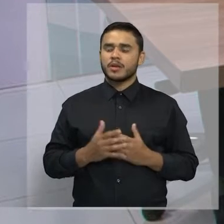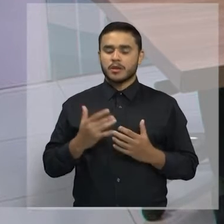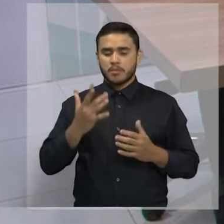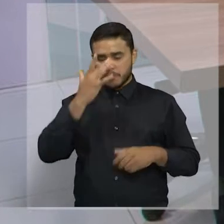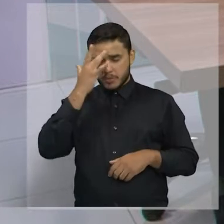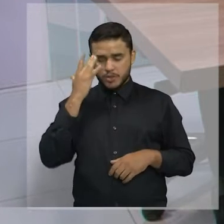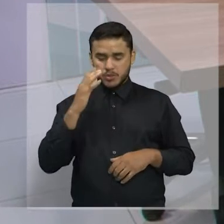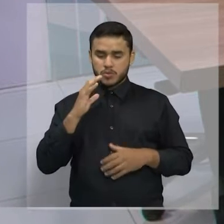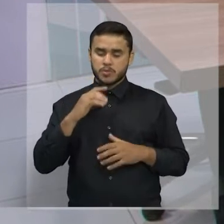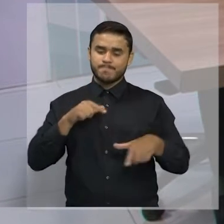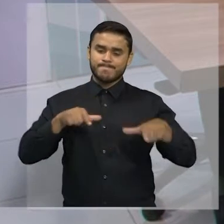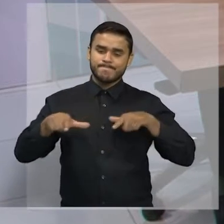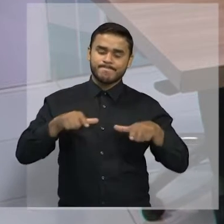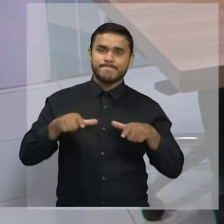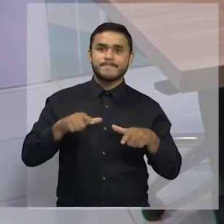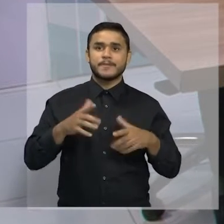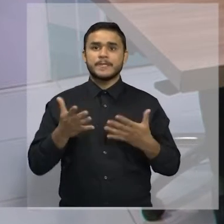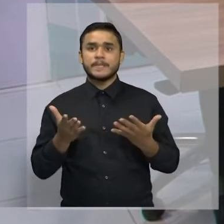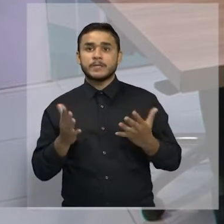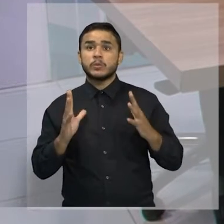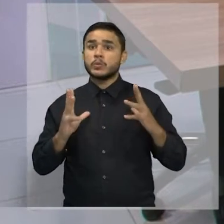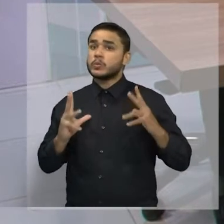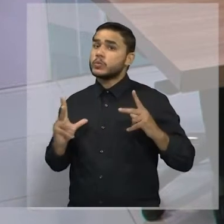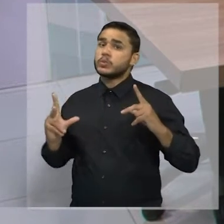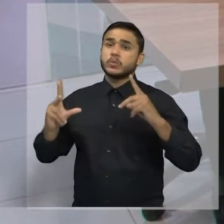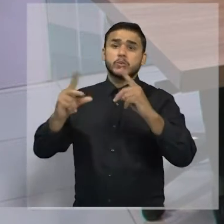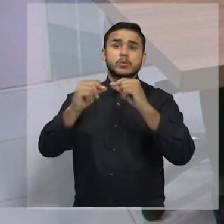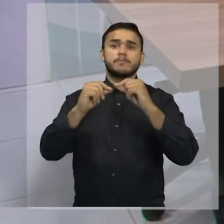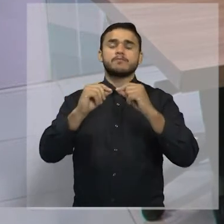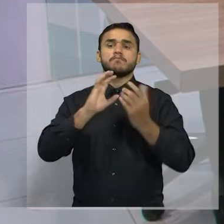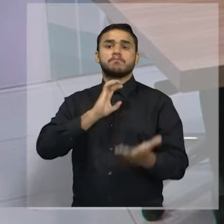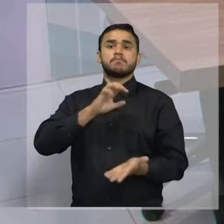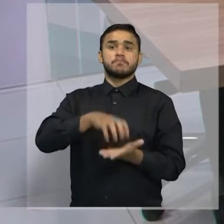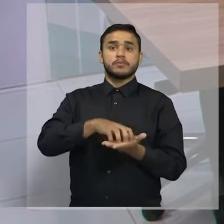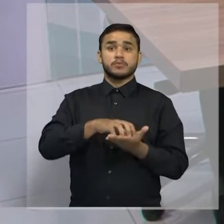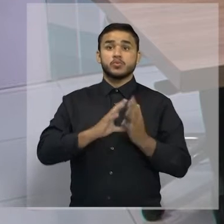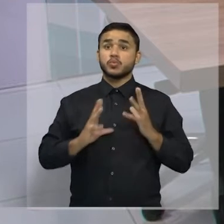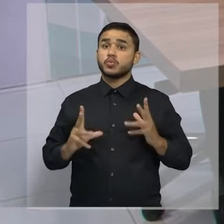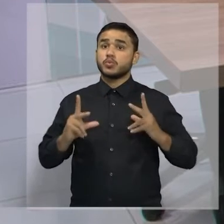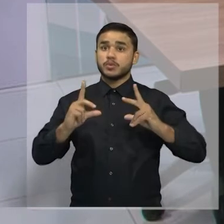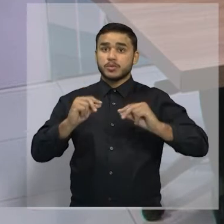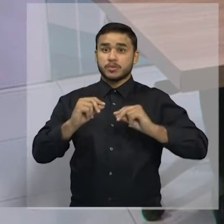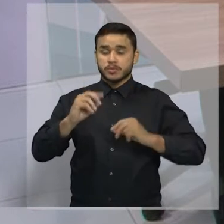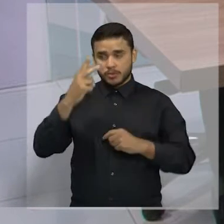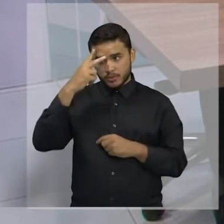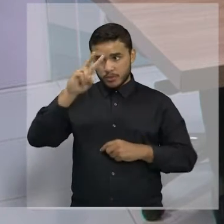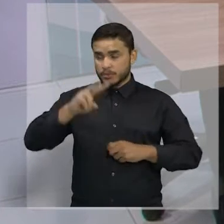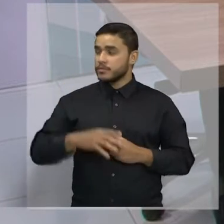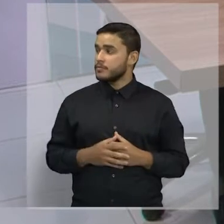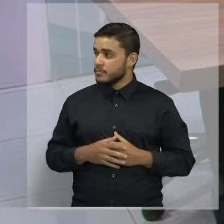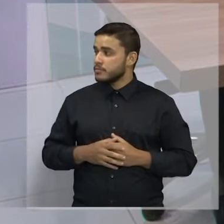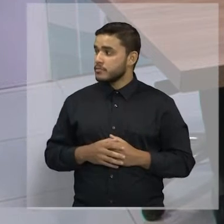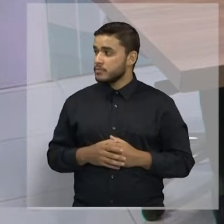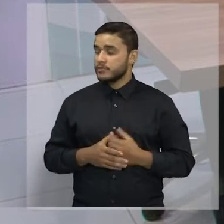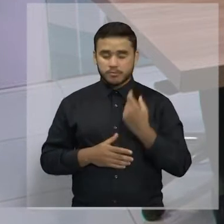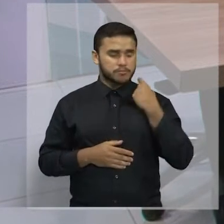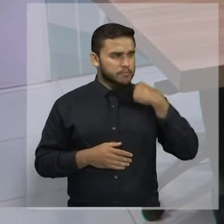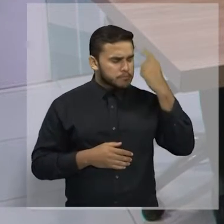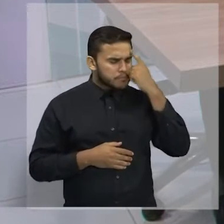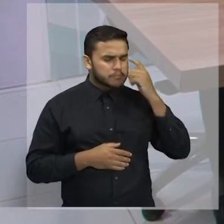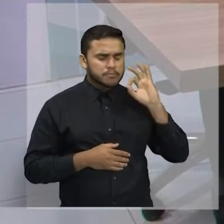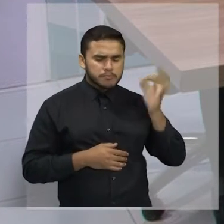nebulosa, informal, insegura, e legalizou todo mundo. Legalizou todo mundo. Ao legalizar, eu até entendo